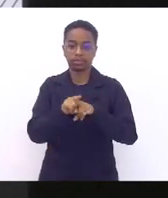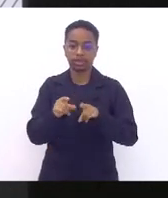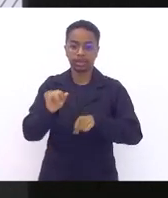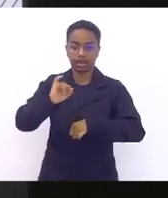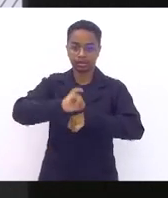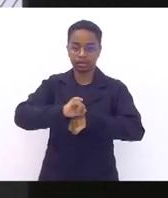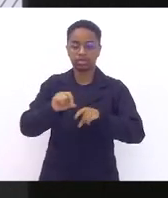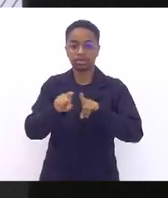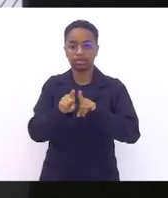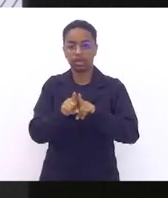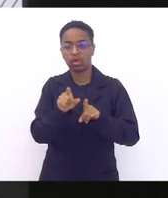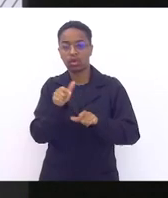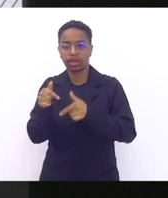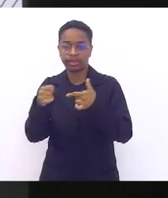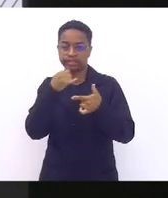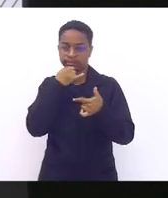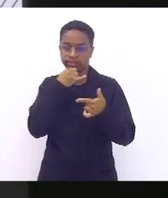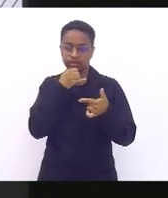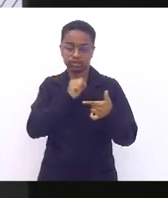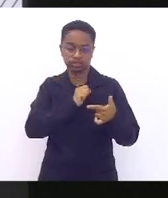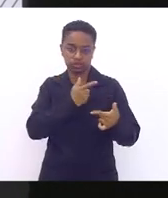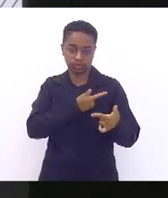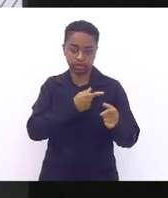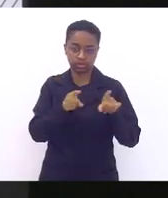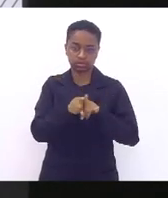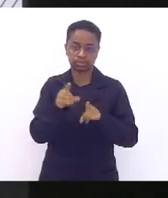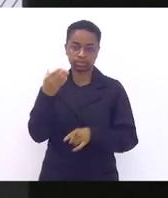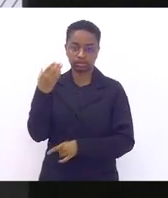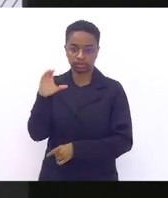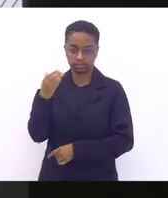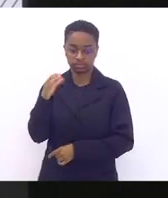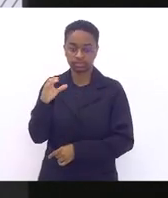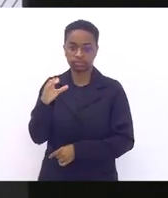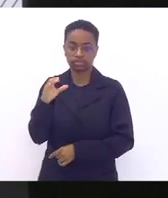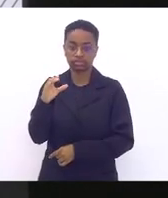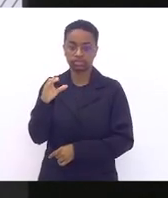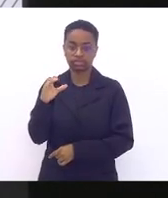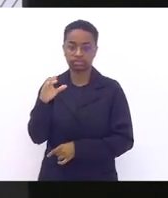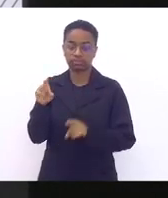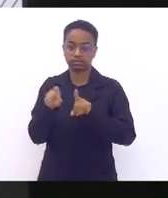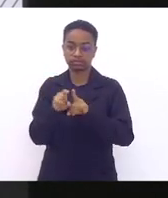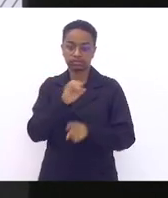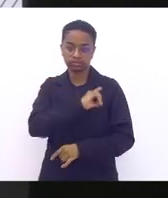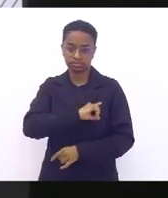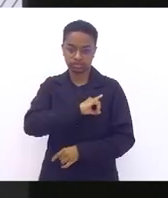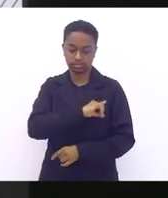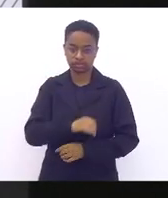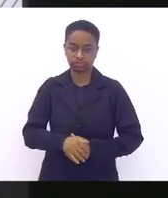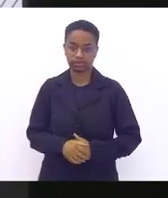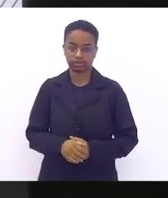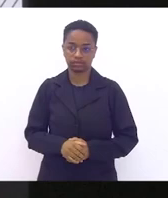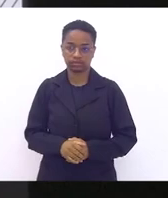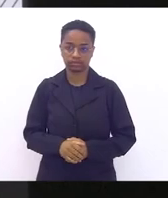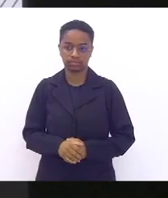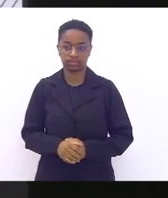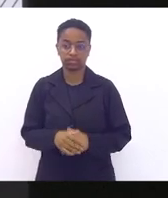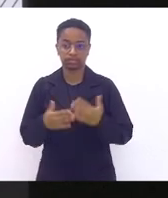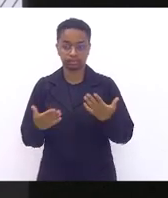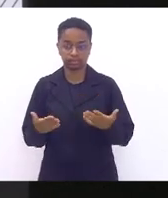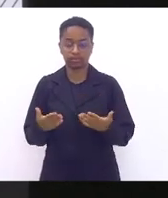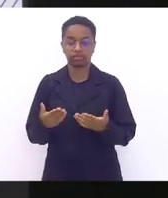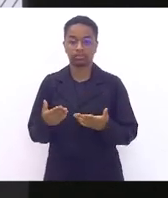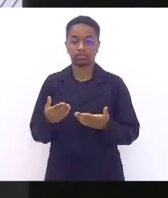do outro lado da Bahia, São Gonçalo, Niterói e Itaboraí. Então, nesses